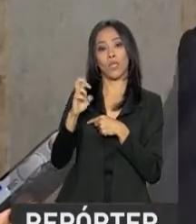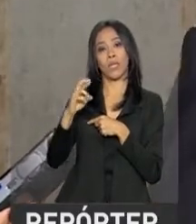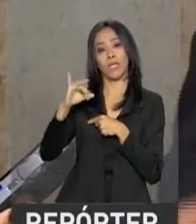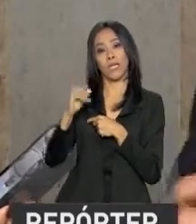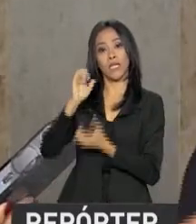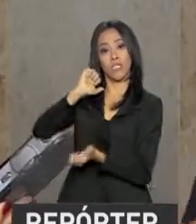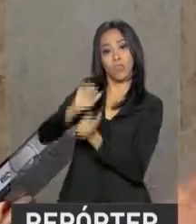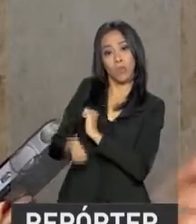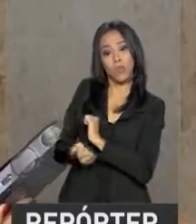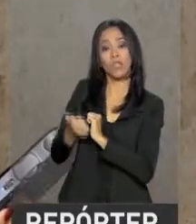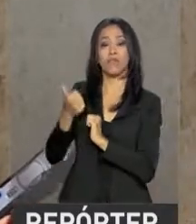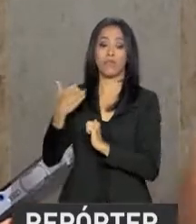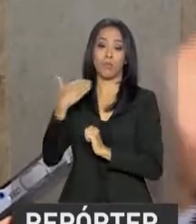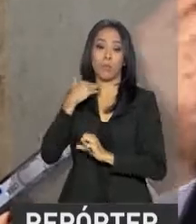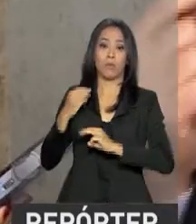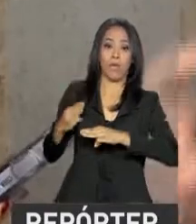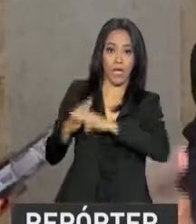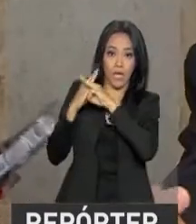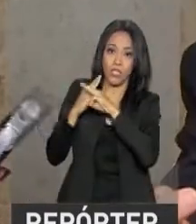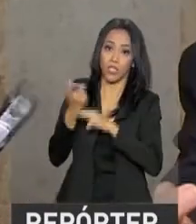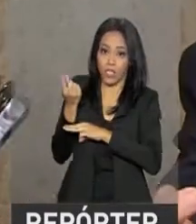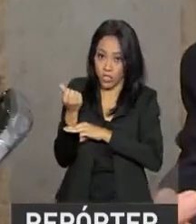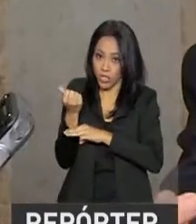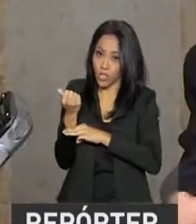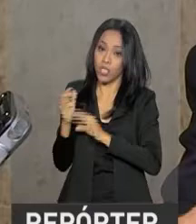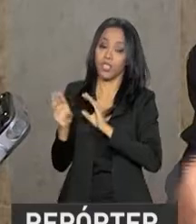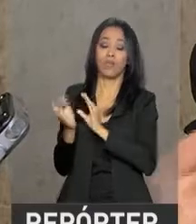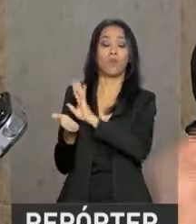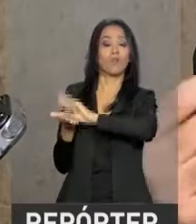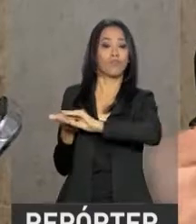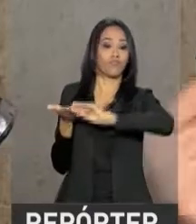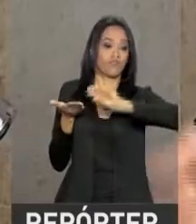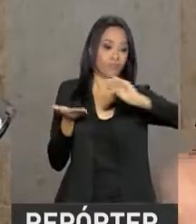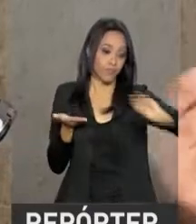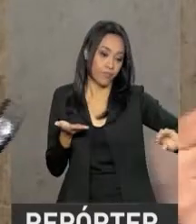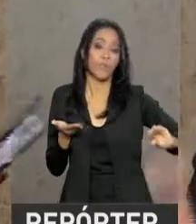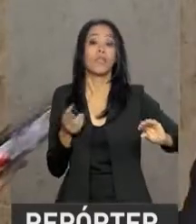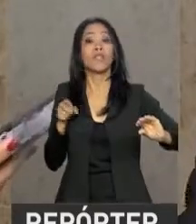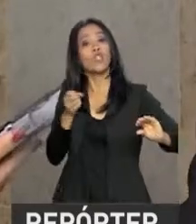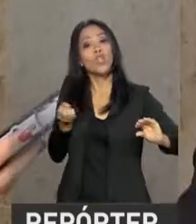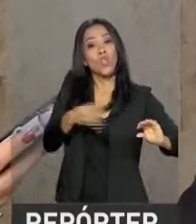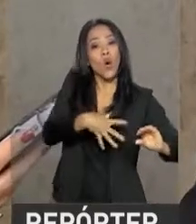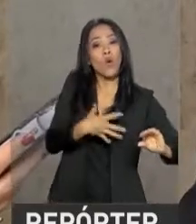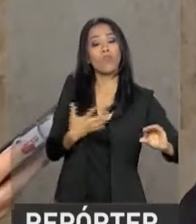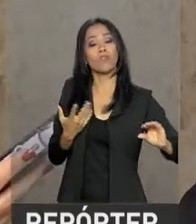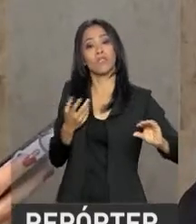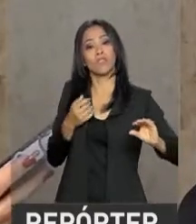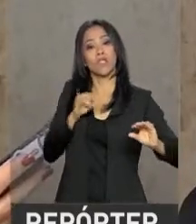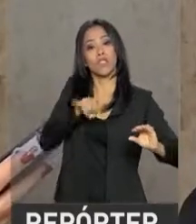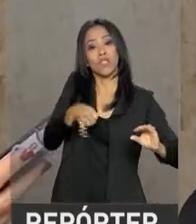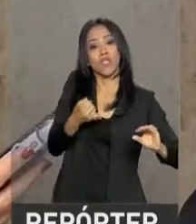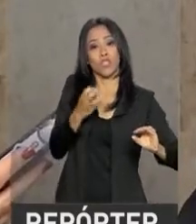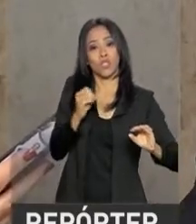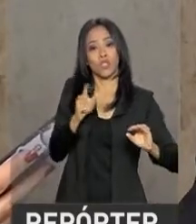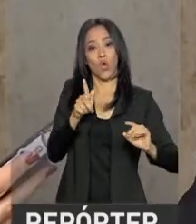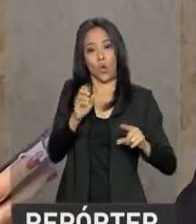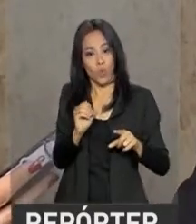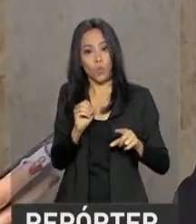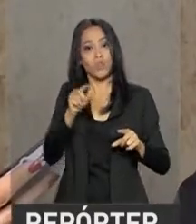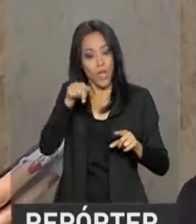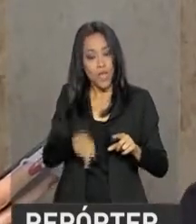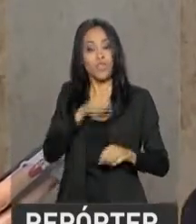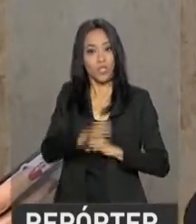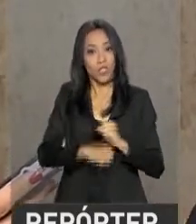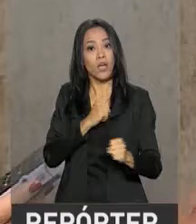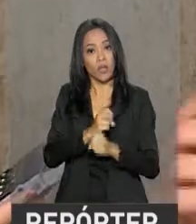econômica federal inclusive das novas é aposta né enfim jogos que serão ainda este ano